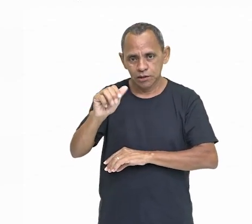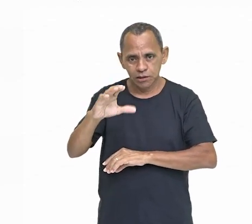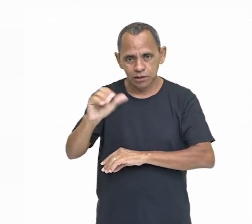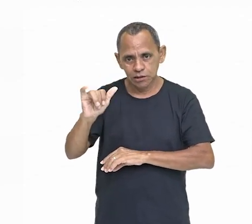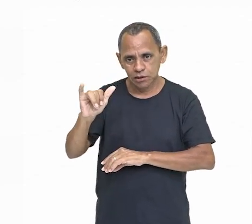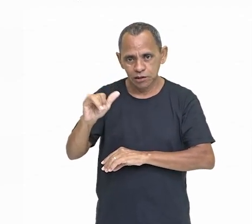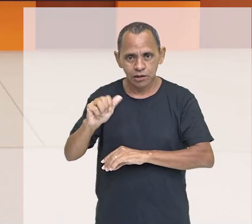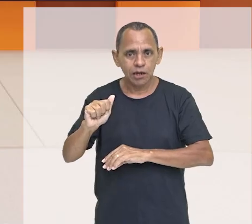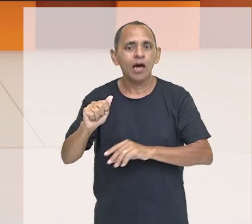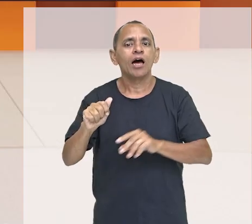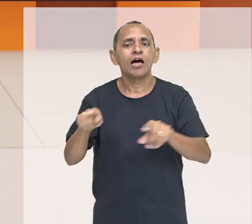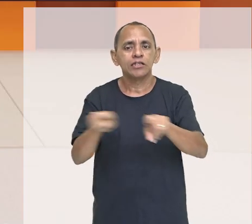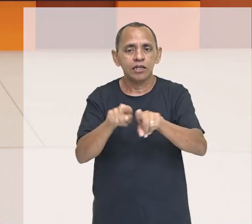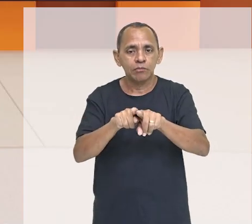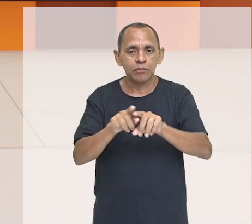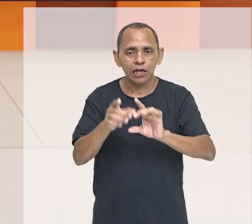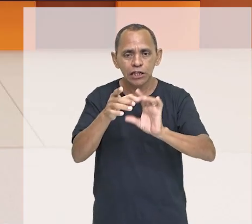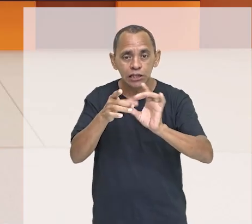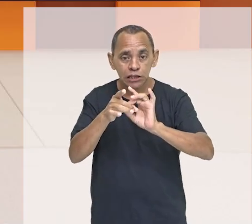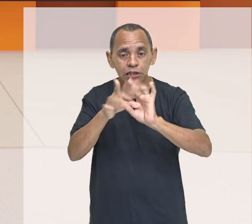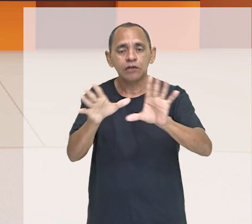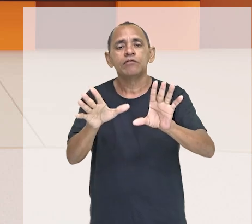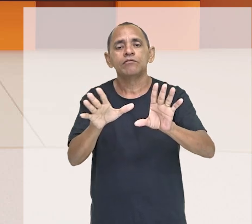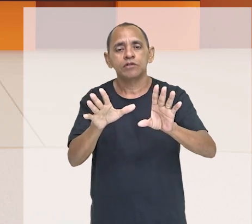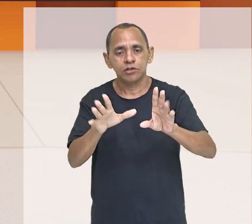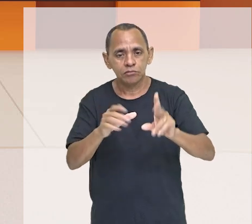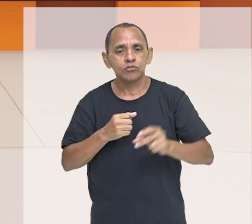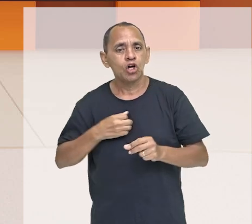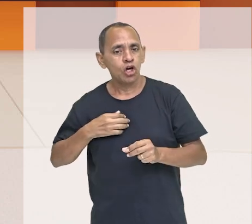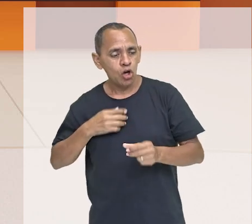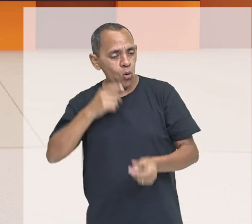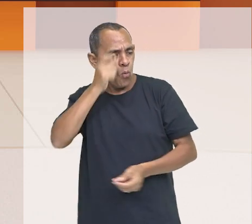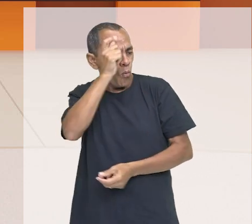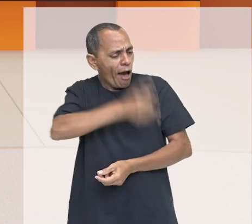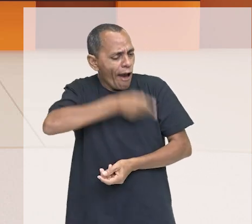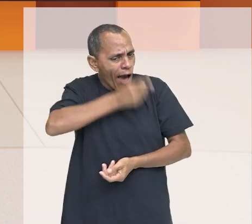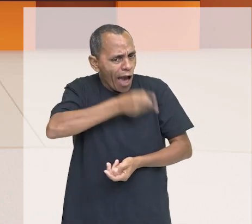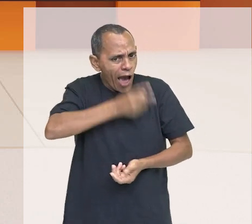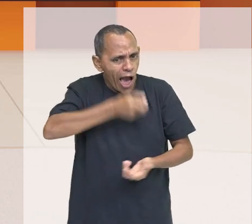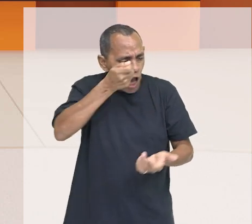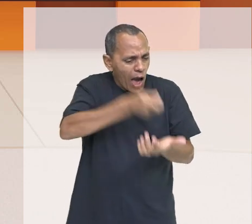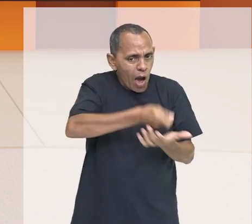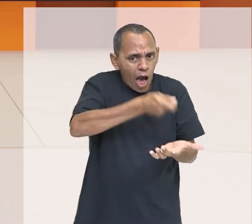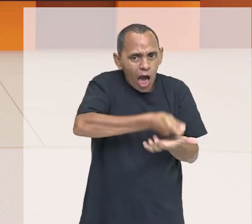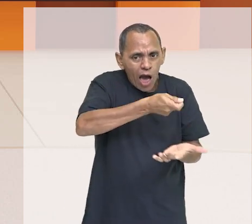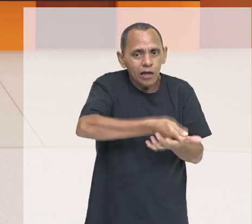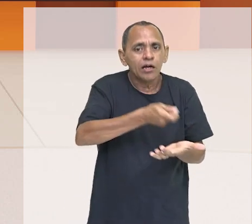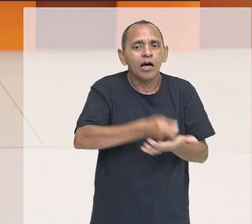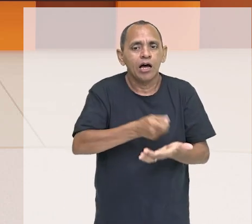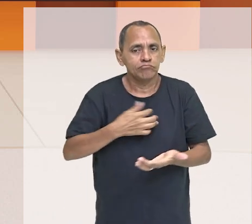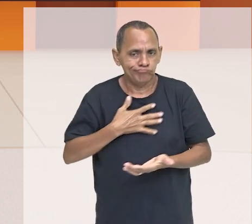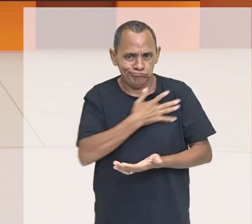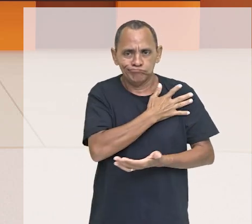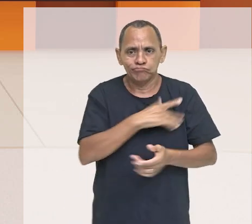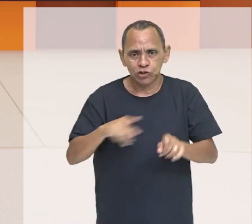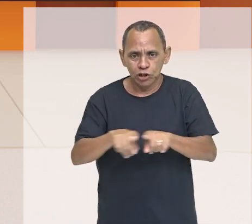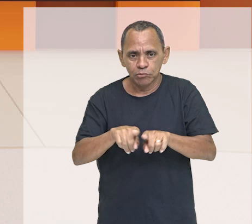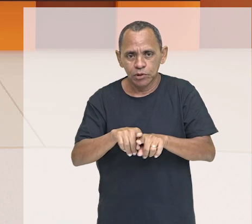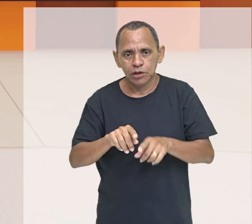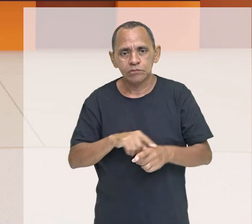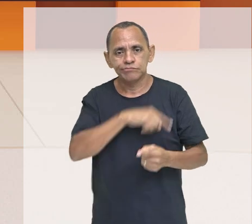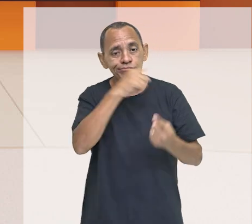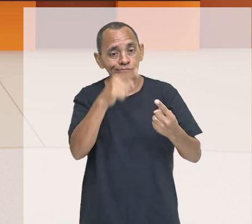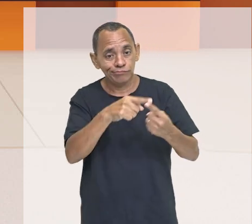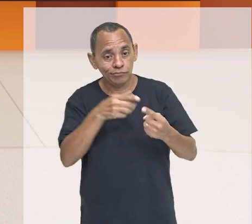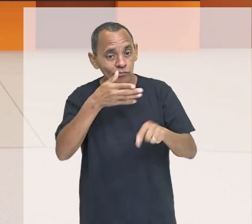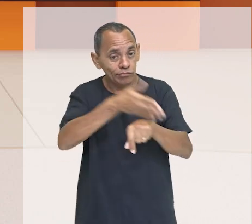Né? E aí nós vamos entender o que é a democracia, o que é a democracia, o que é a ditadura. A democracia é quando há